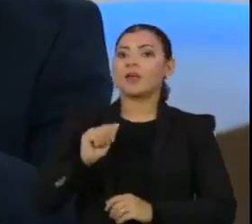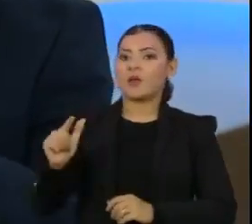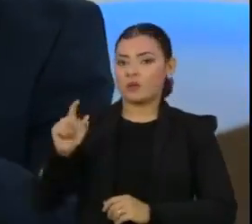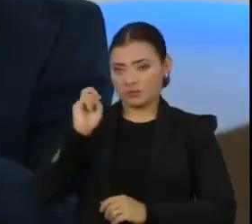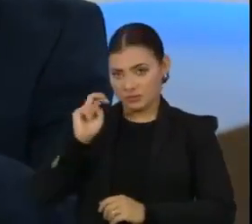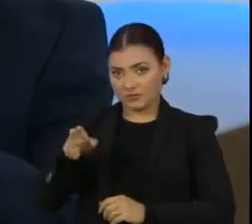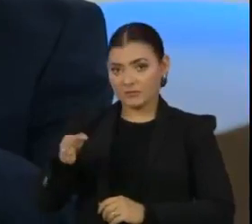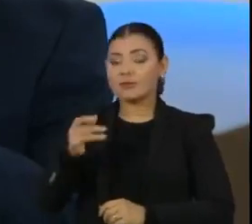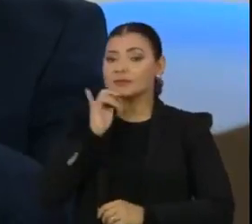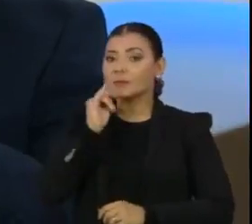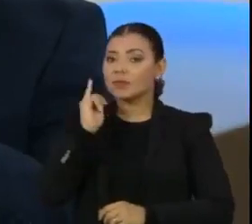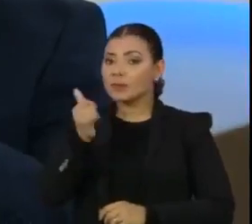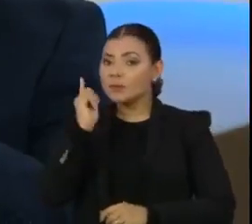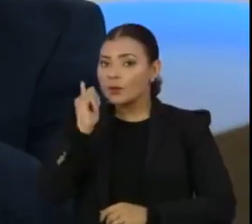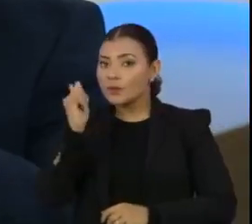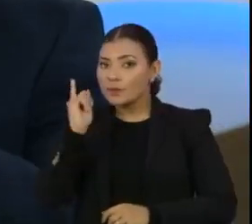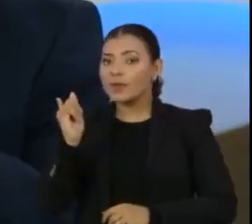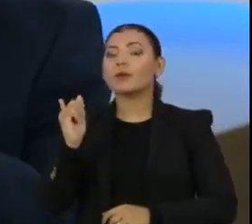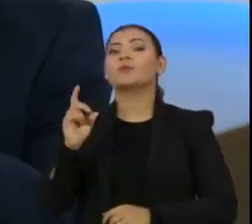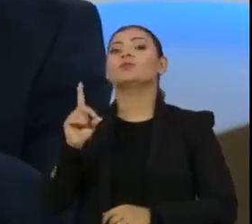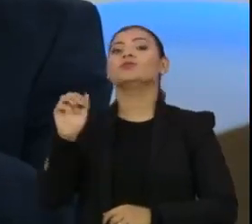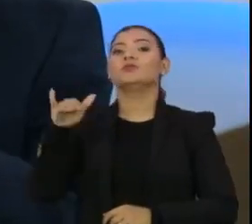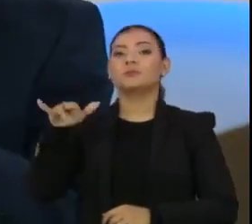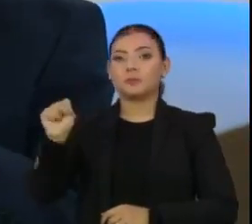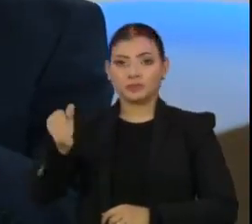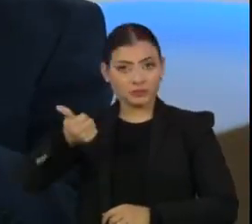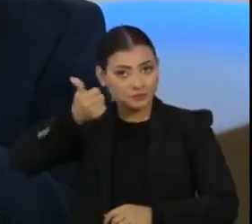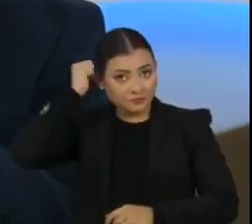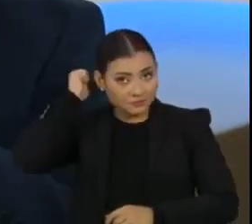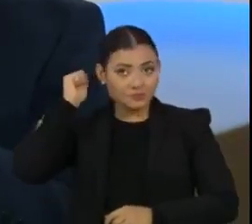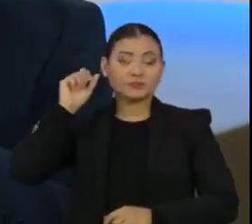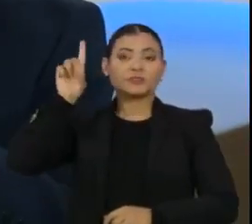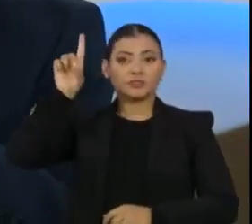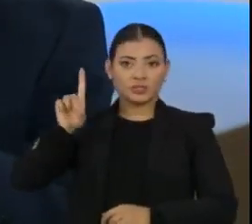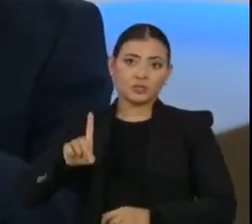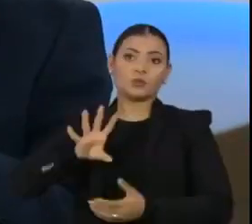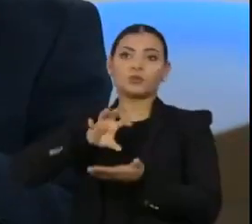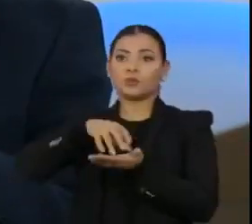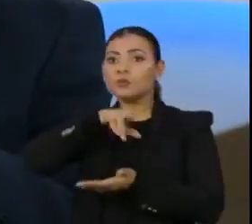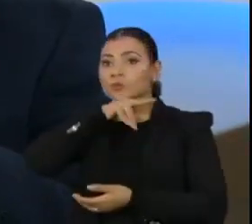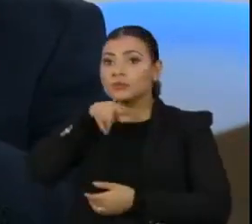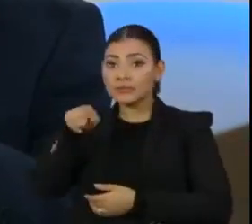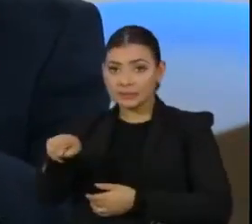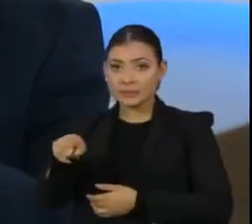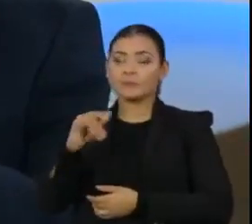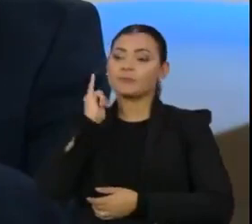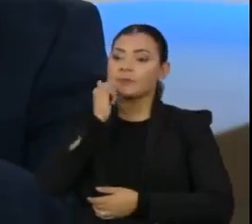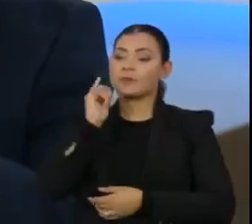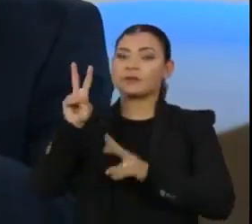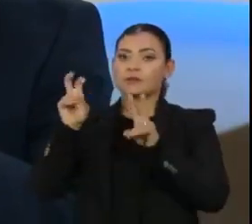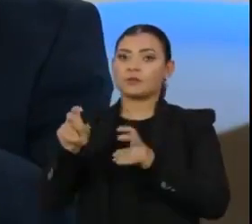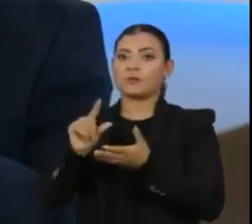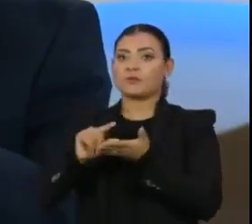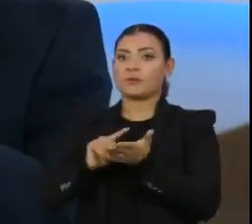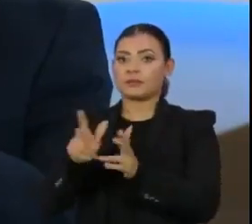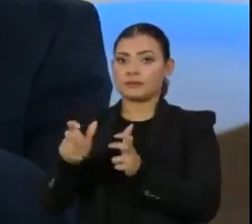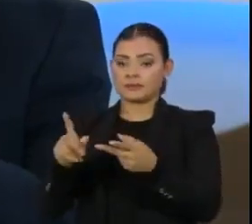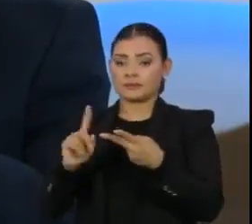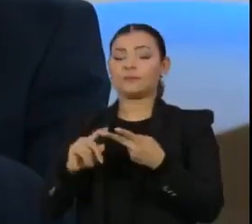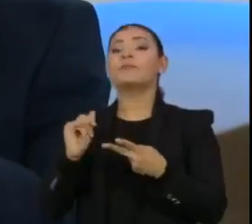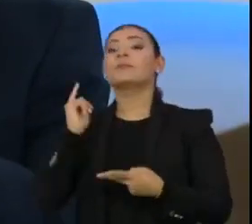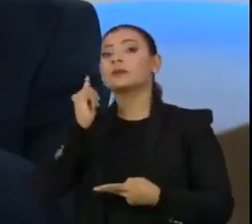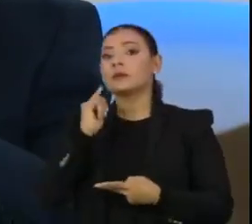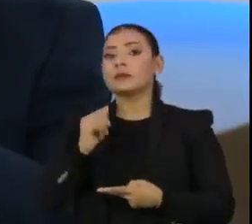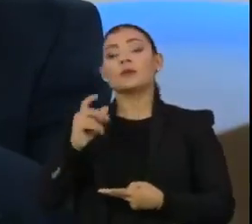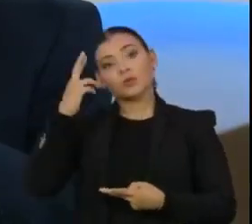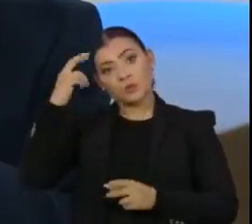o depoimento do Dr. Dimas Covas, do Instituto Butantan, sobre a vacina Coronavac, o depoimento do CEO